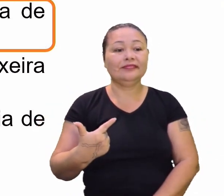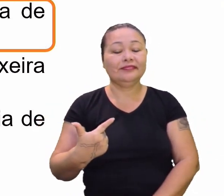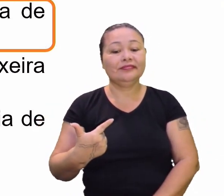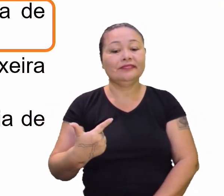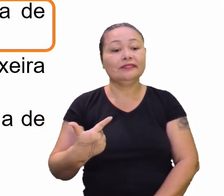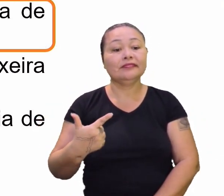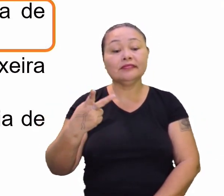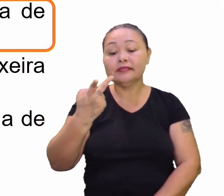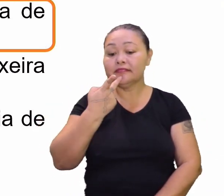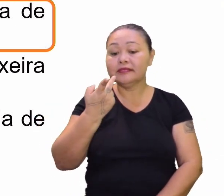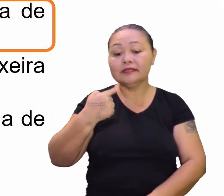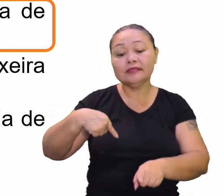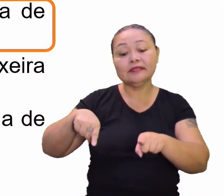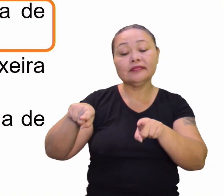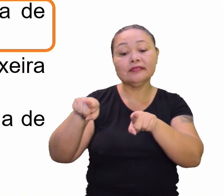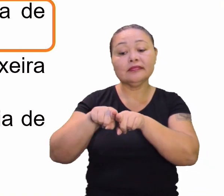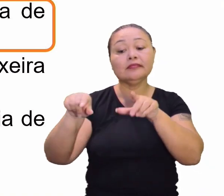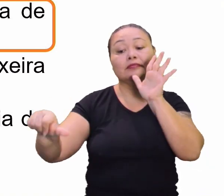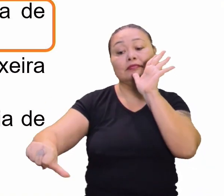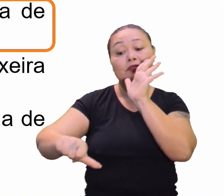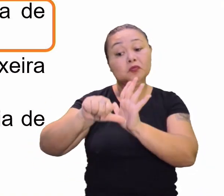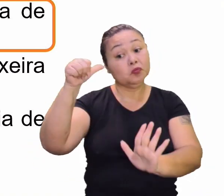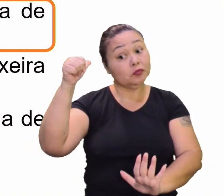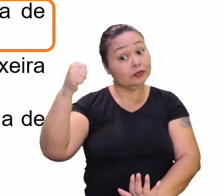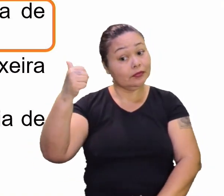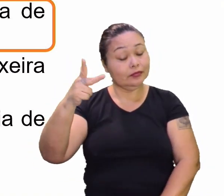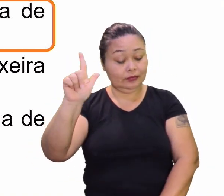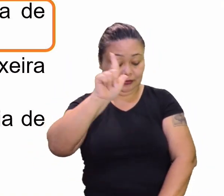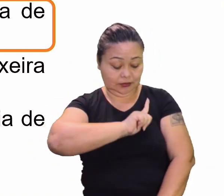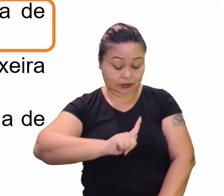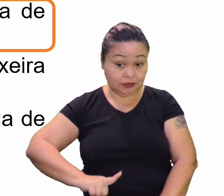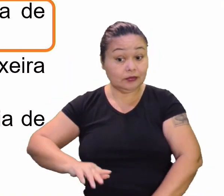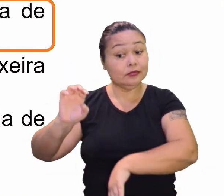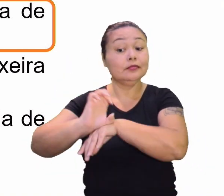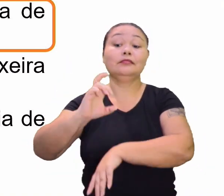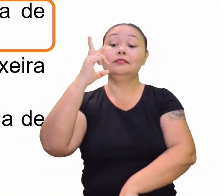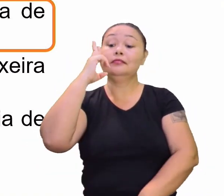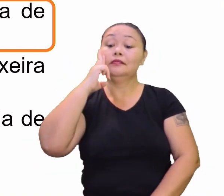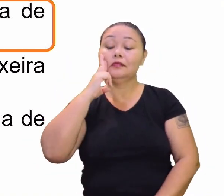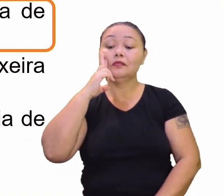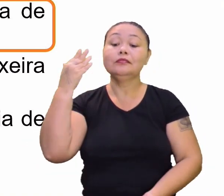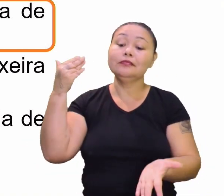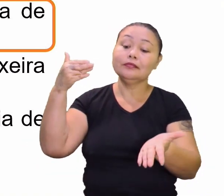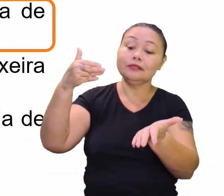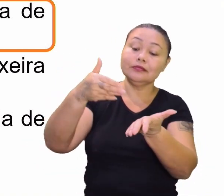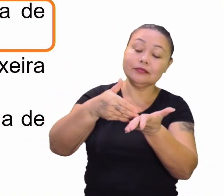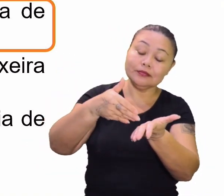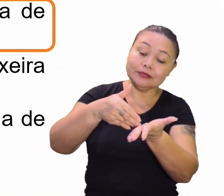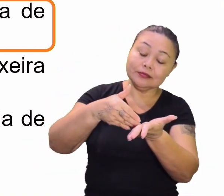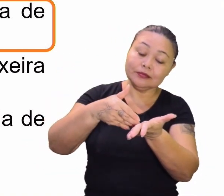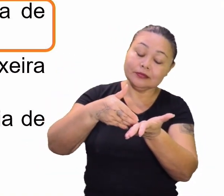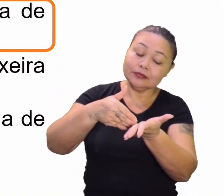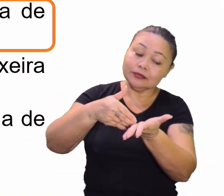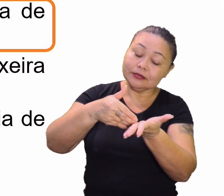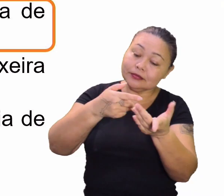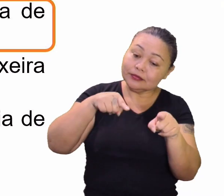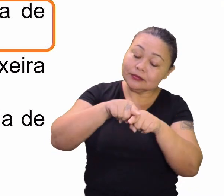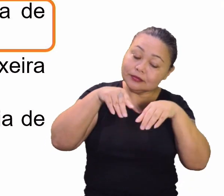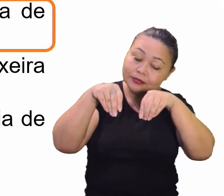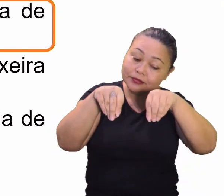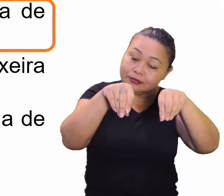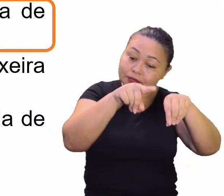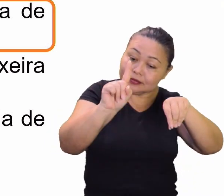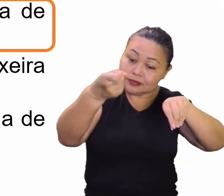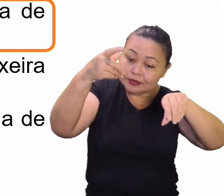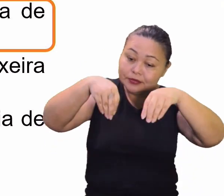professor. Inclusive, nós falamos que o primeiro governador de Rondônia foi o último do